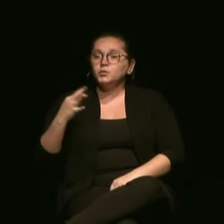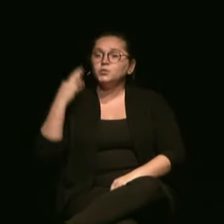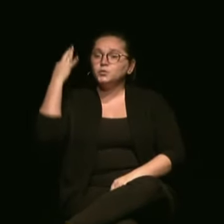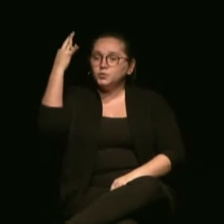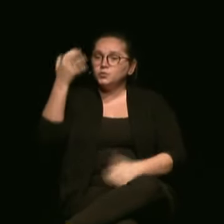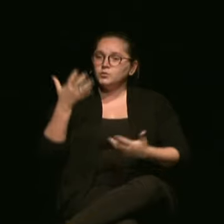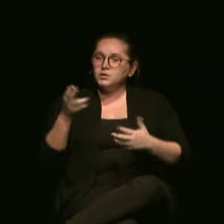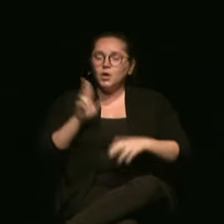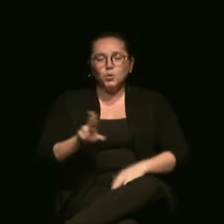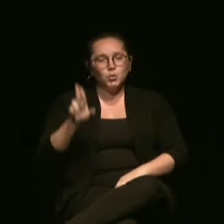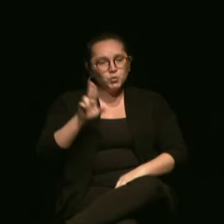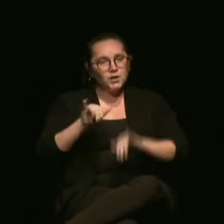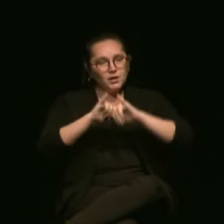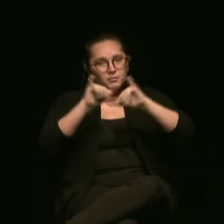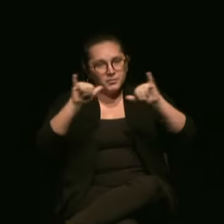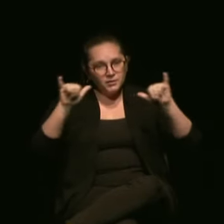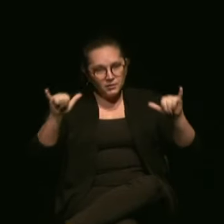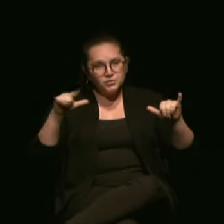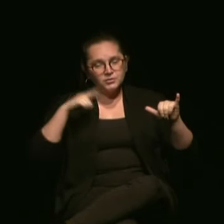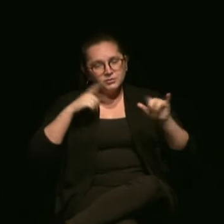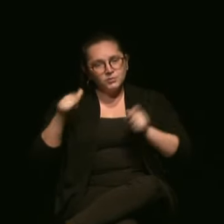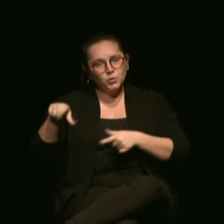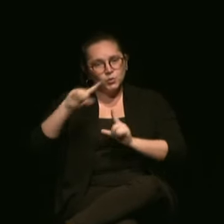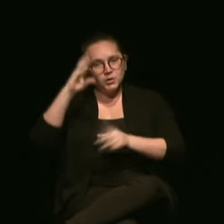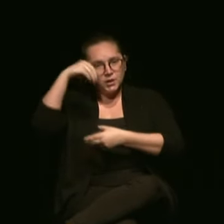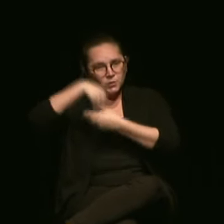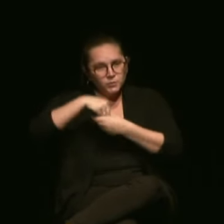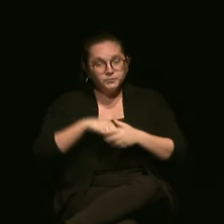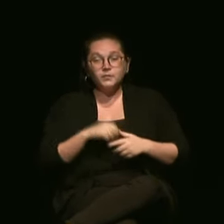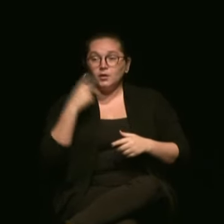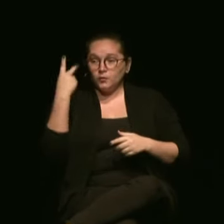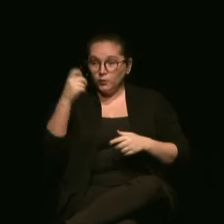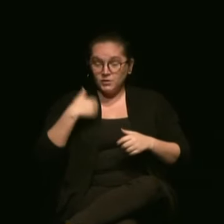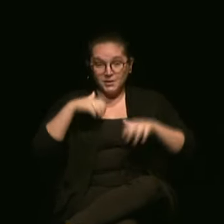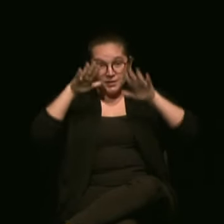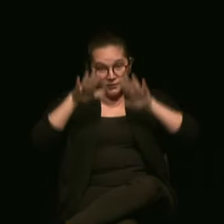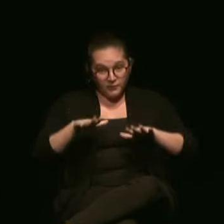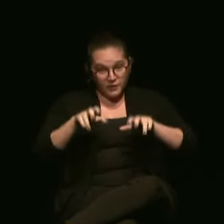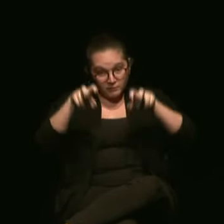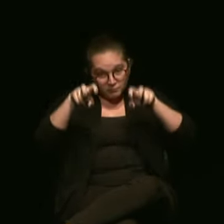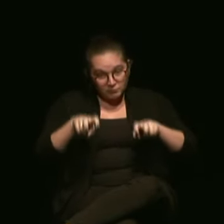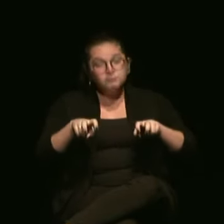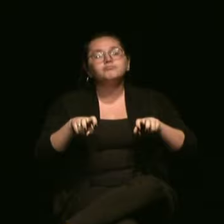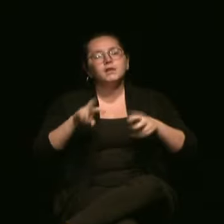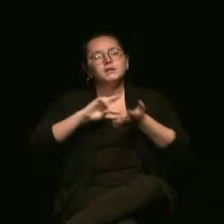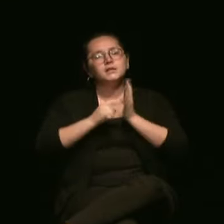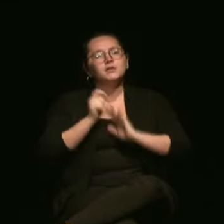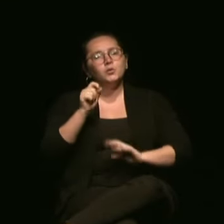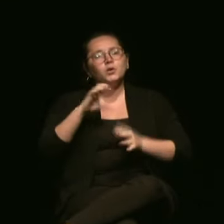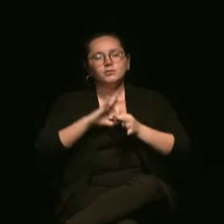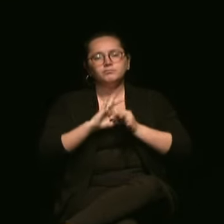são produtos de mídia eletrônica desenvolvidos pelo Itaú Cultural. Sua...